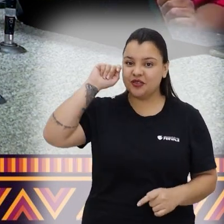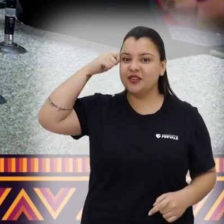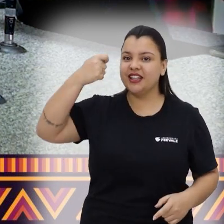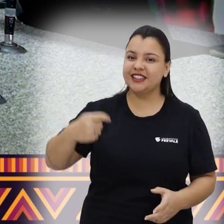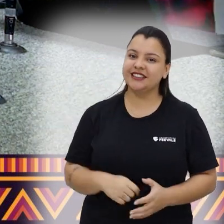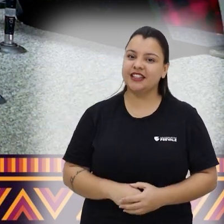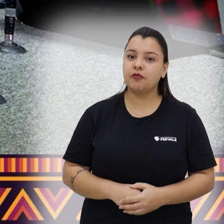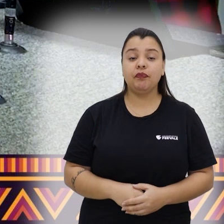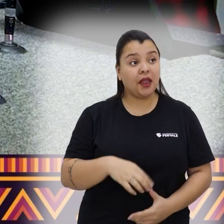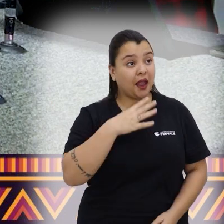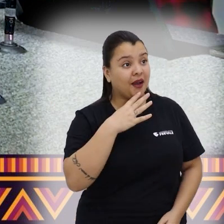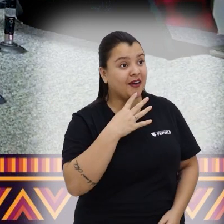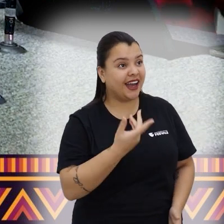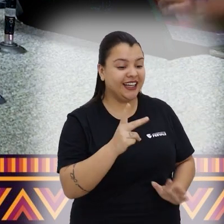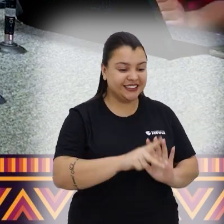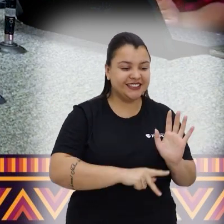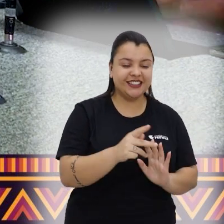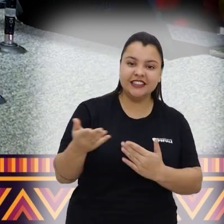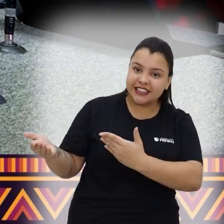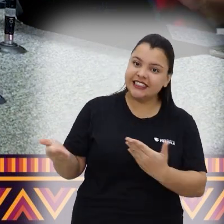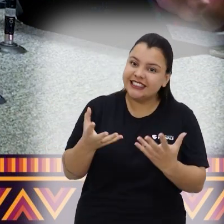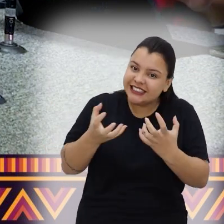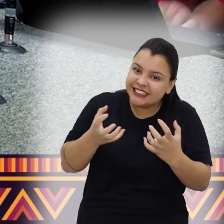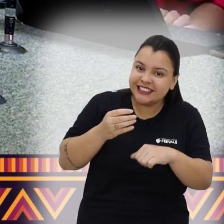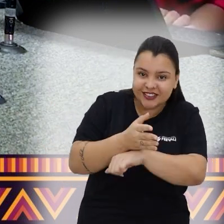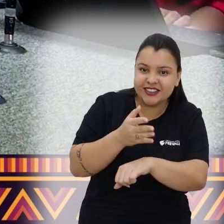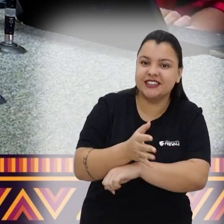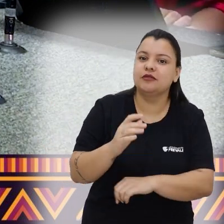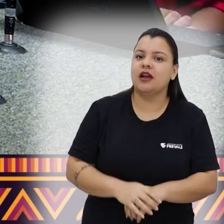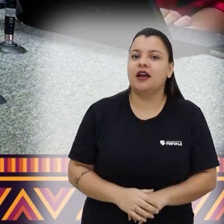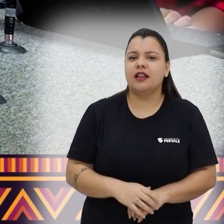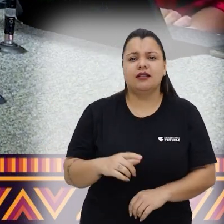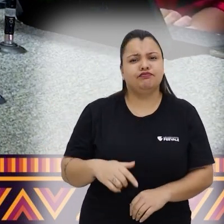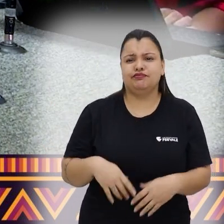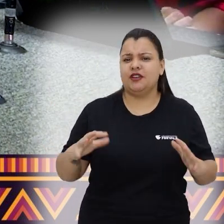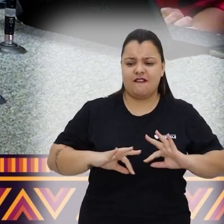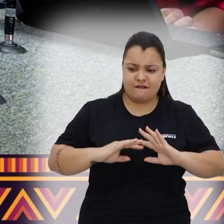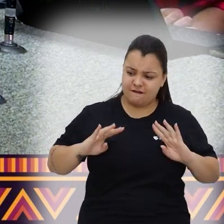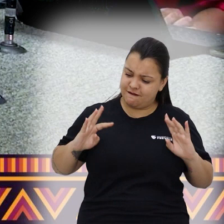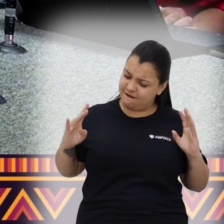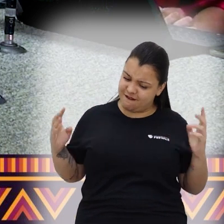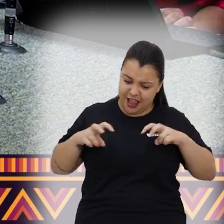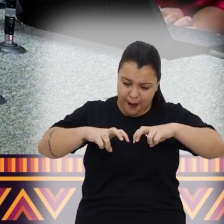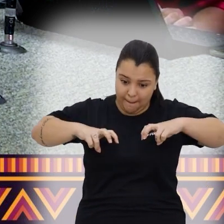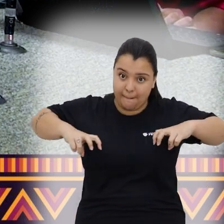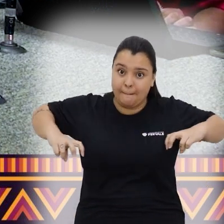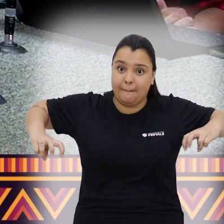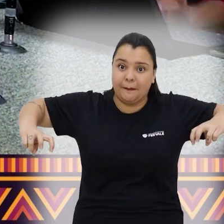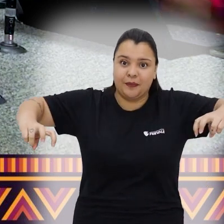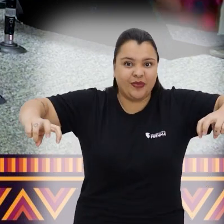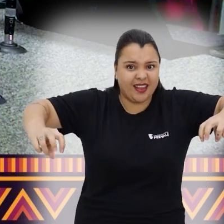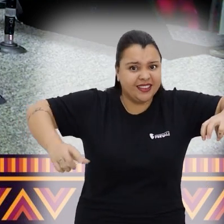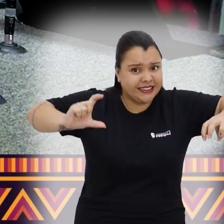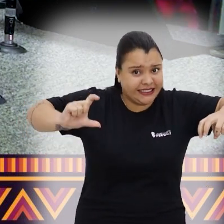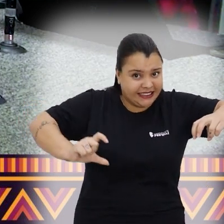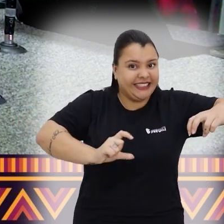o pessoal fica sabendo daqui, então daqui a pouquinho nós vamos estar com muita gente. Sensacional. Essa mesa aqui vai ser pequena pra nós, Benhur, né? olha